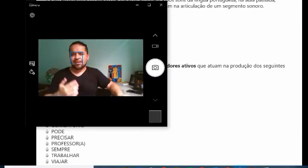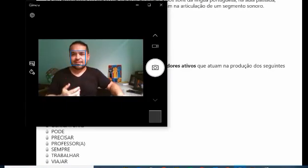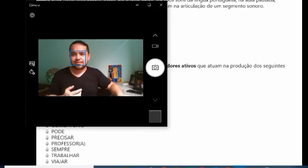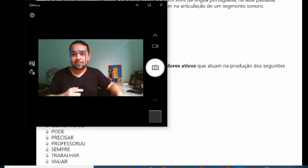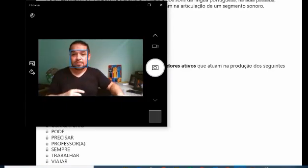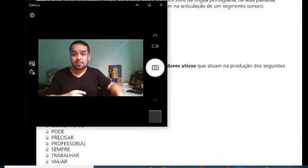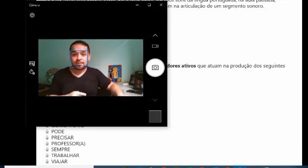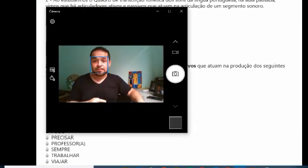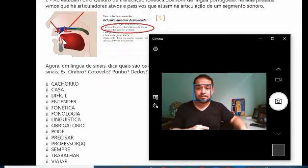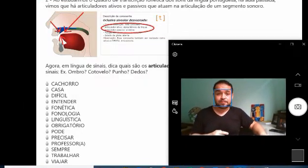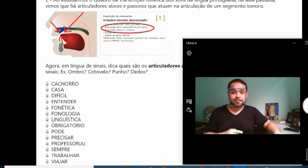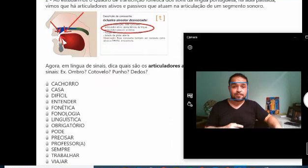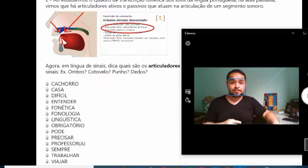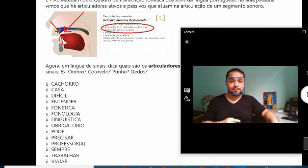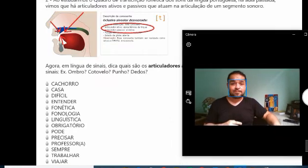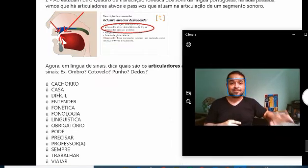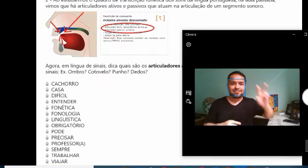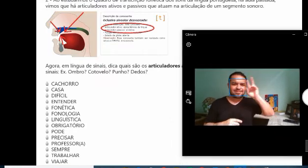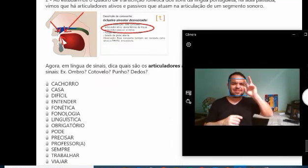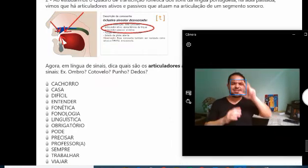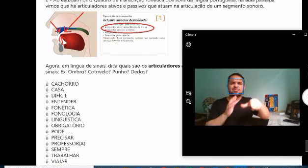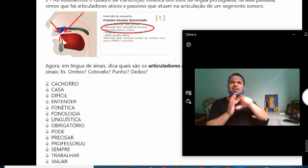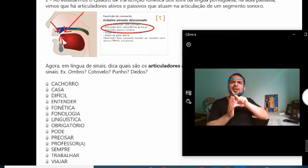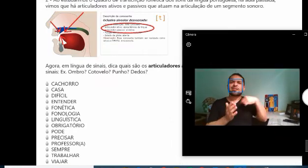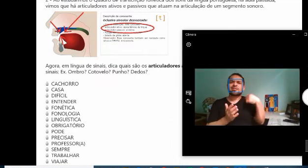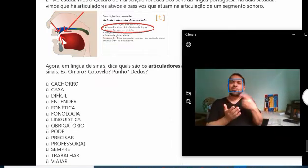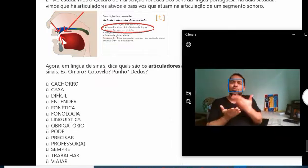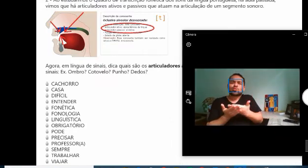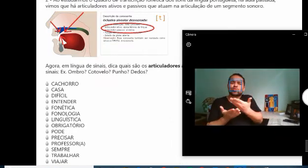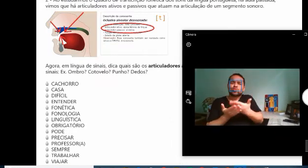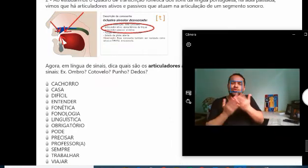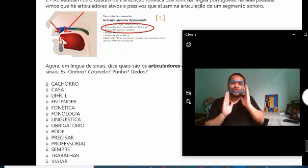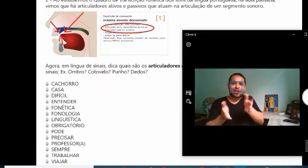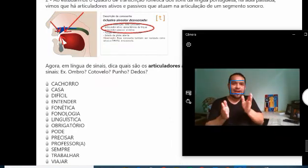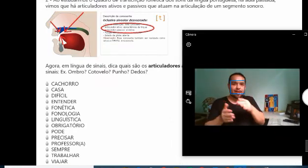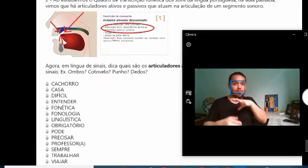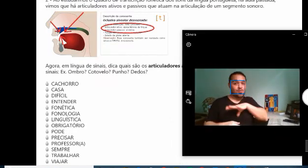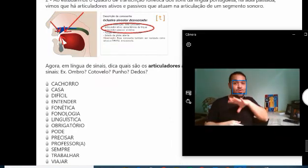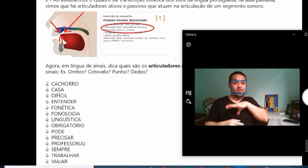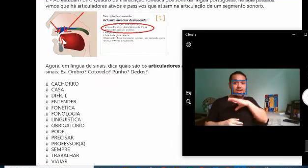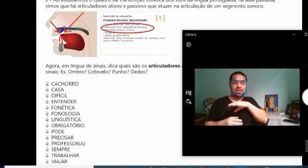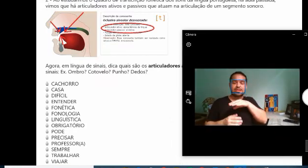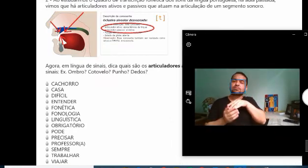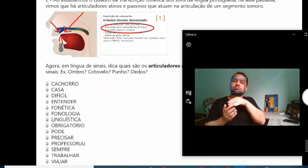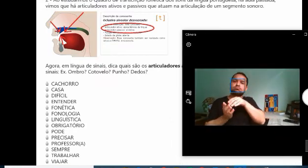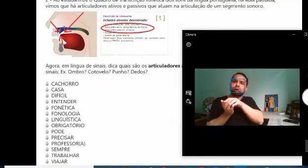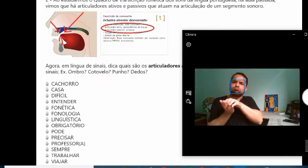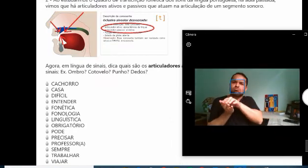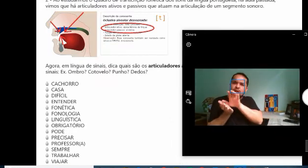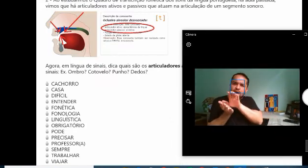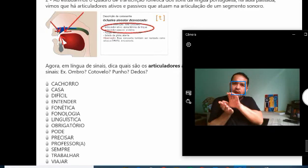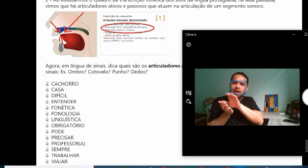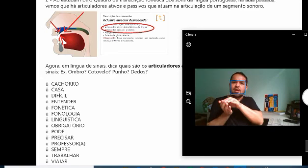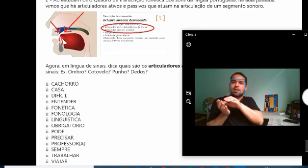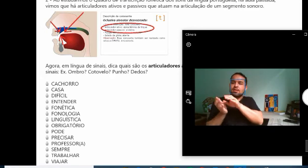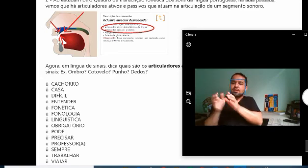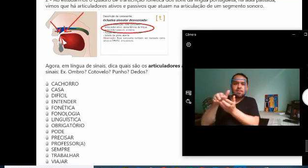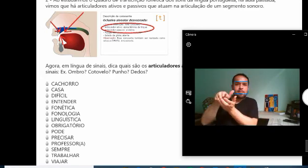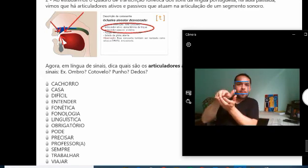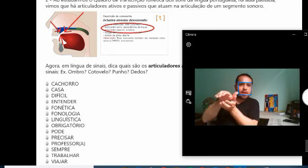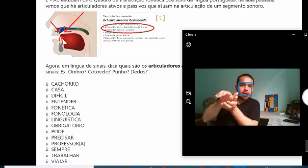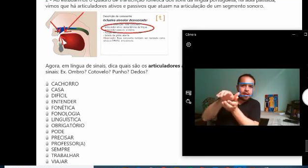Essa aqui é bem fácil, né? Lembra que quando nós estudamos as